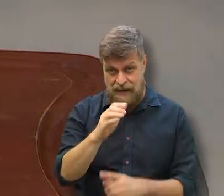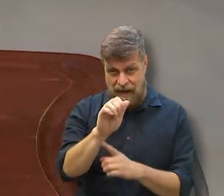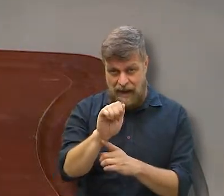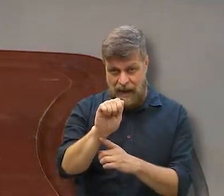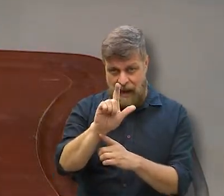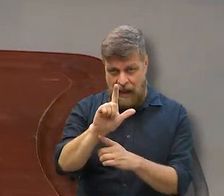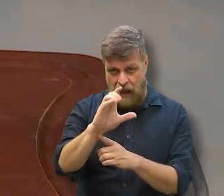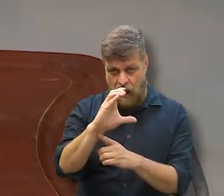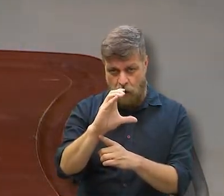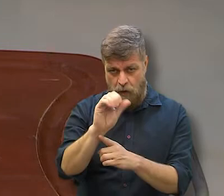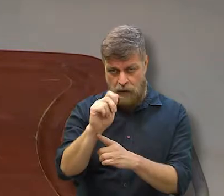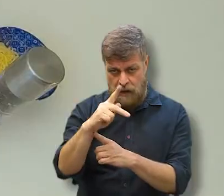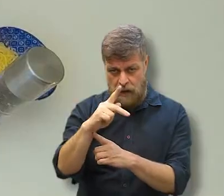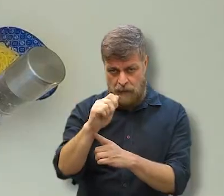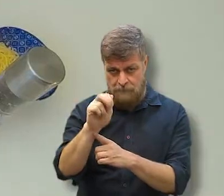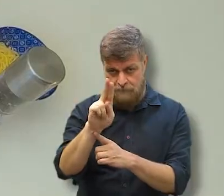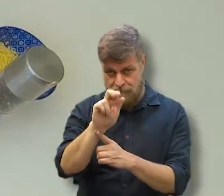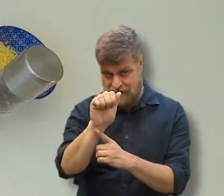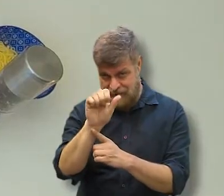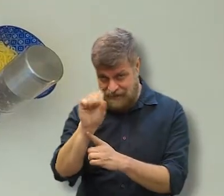alcaparras,